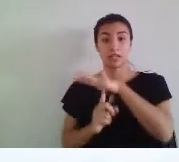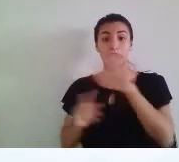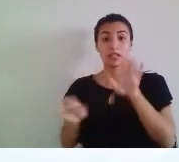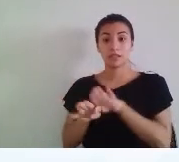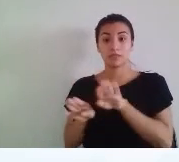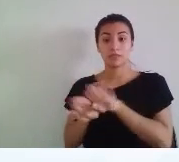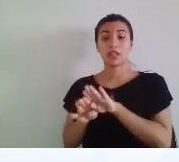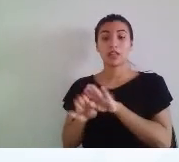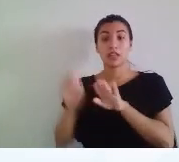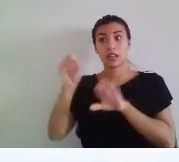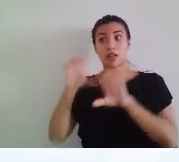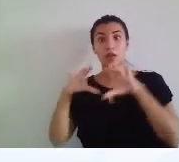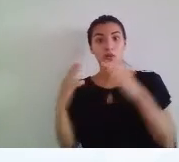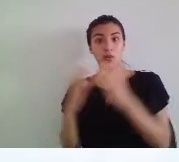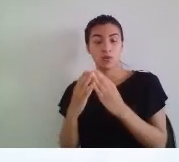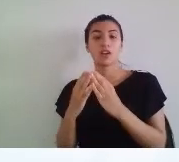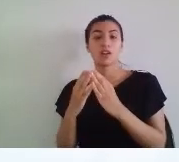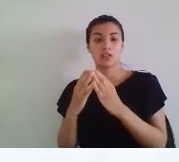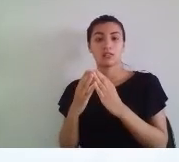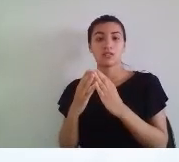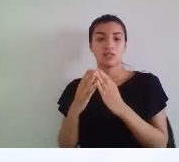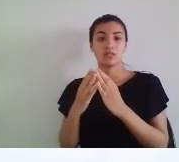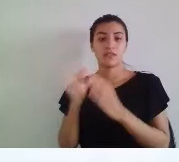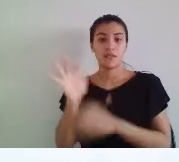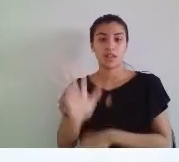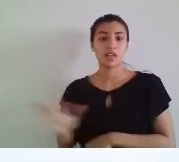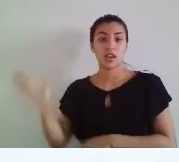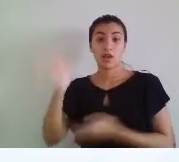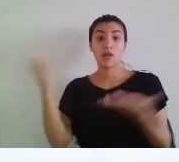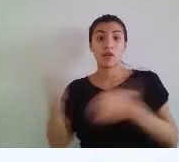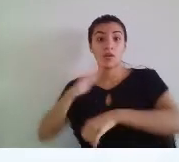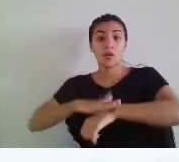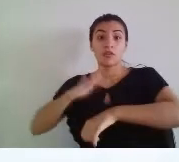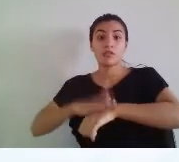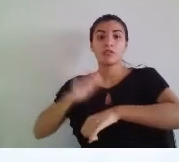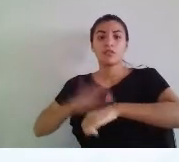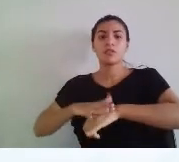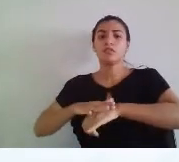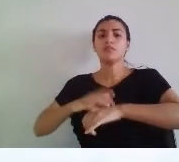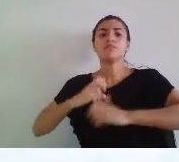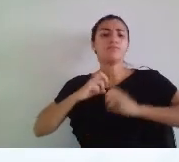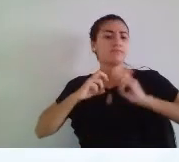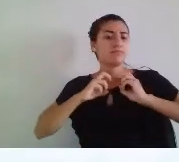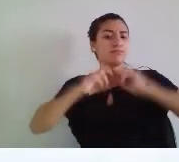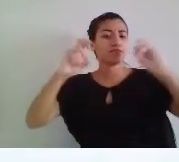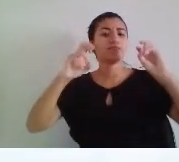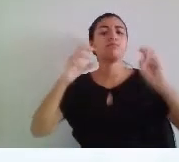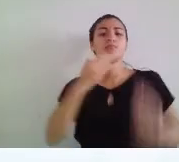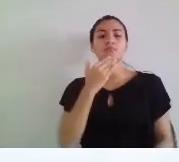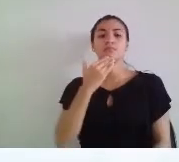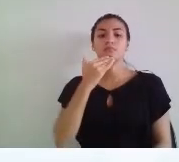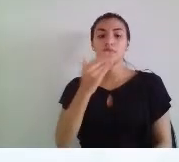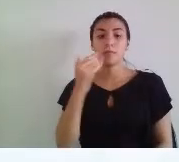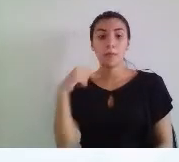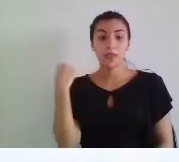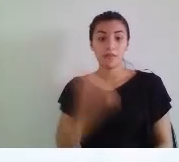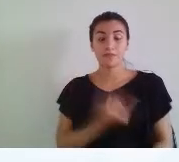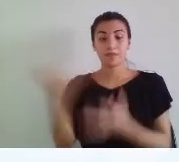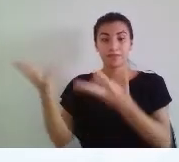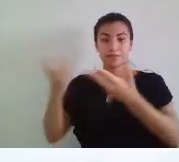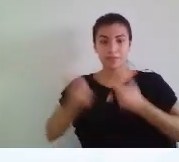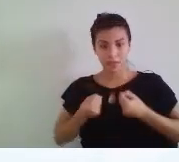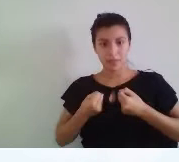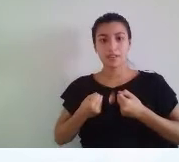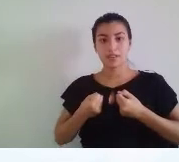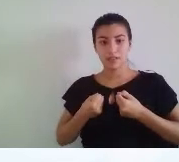no Congresso Federal. Então é isso, é hora de pôr a boca no trombone e demandar que a gente possa receber dos nossos